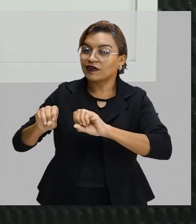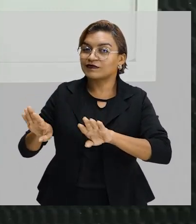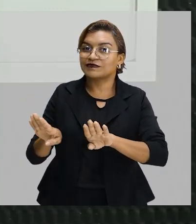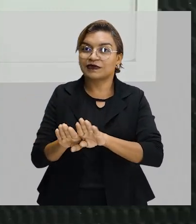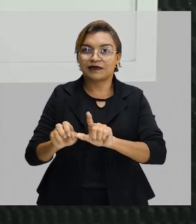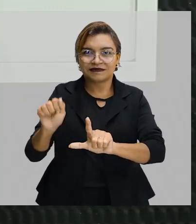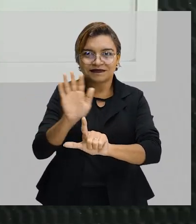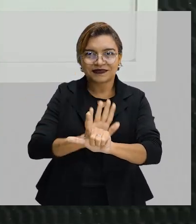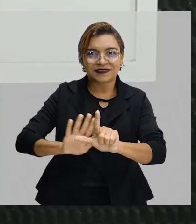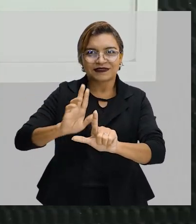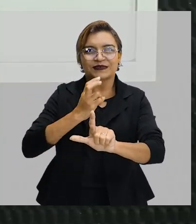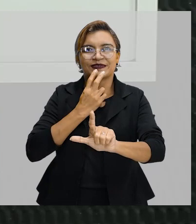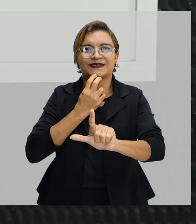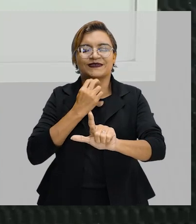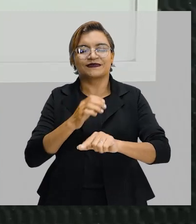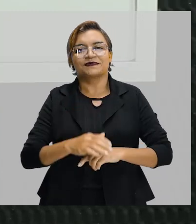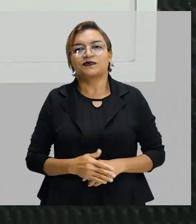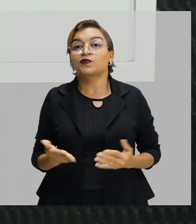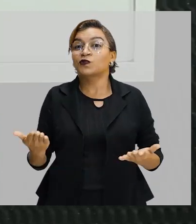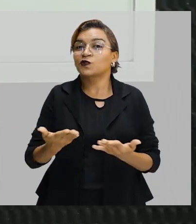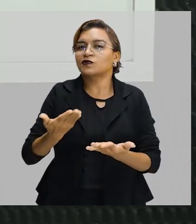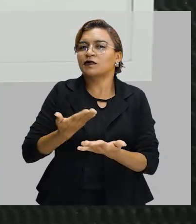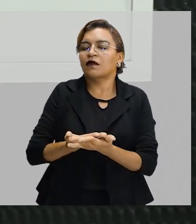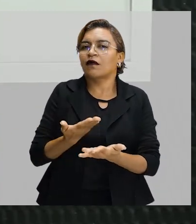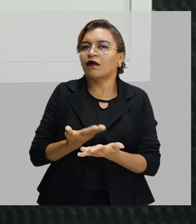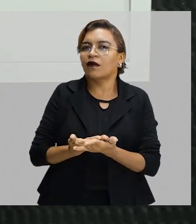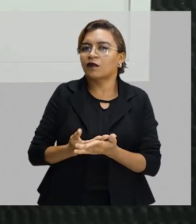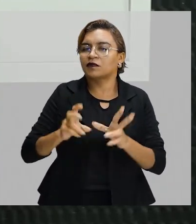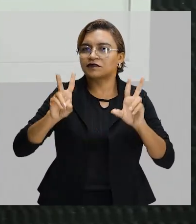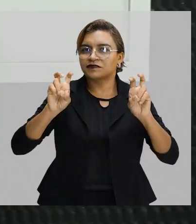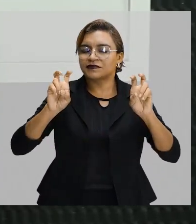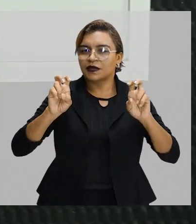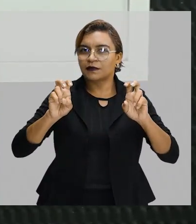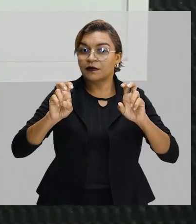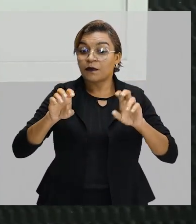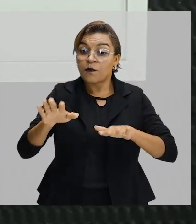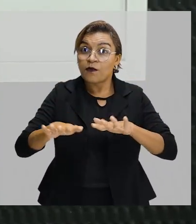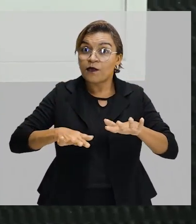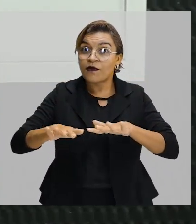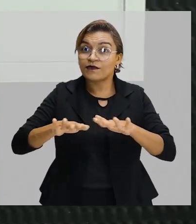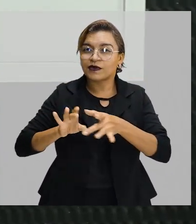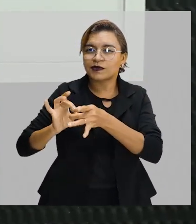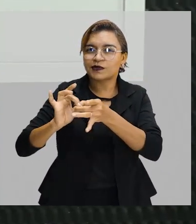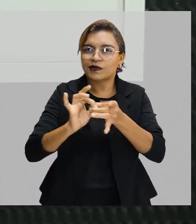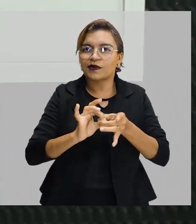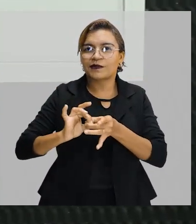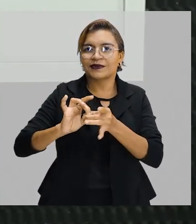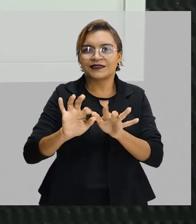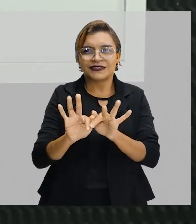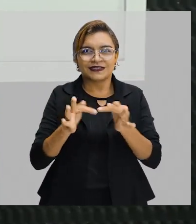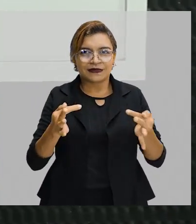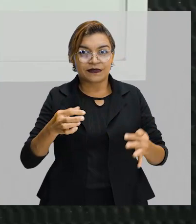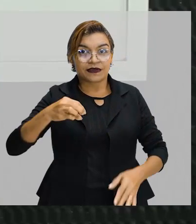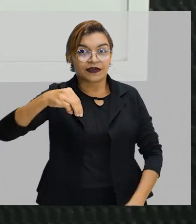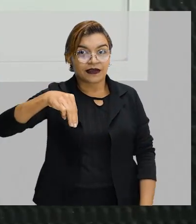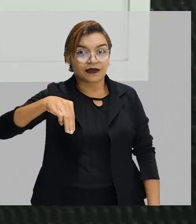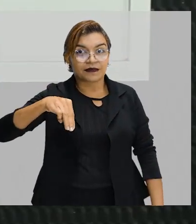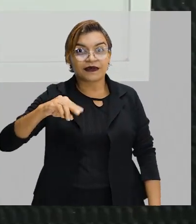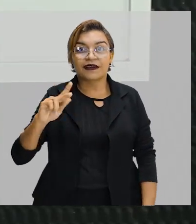Dias. Bom, na aula de hoje nós vamos falar sobre o movimento harmônico simples, né? O famoso MHS, tá